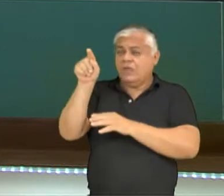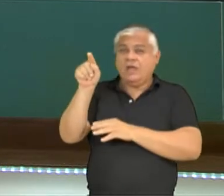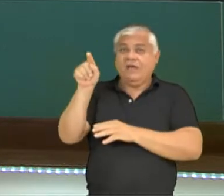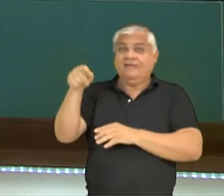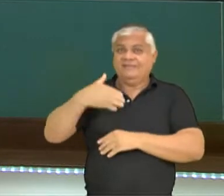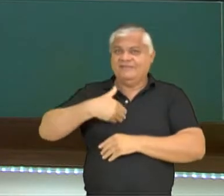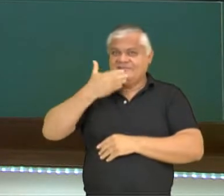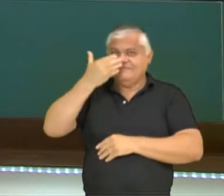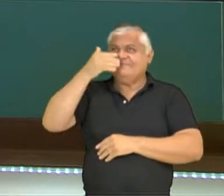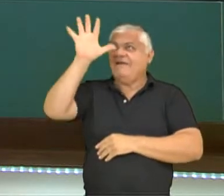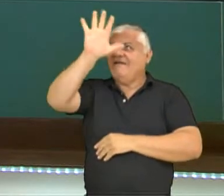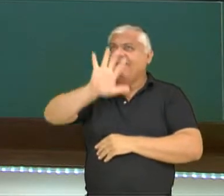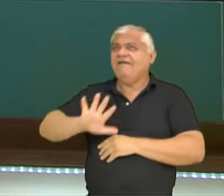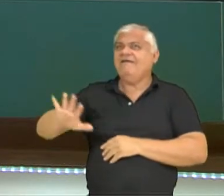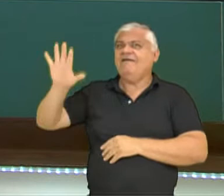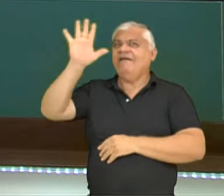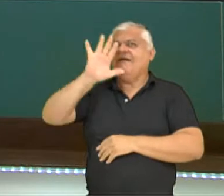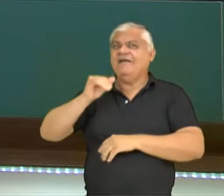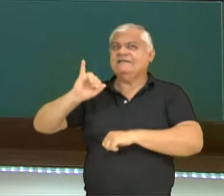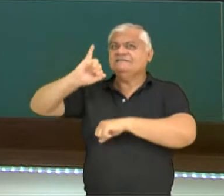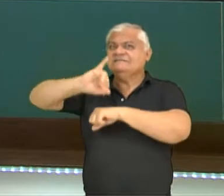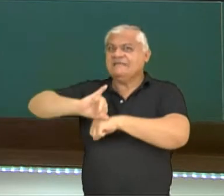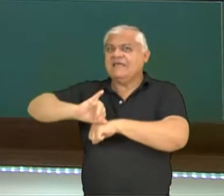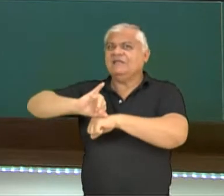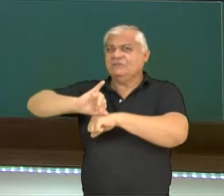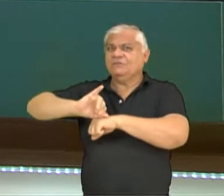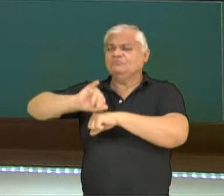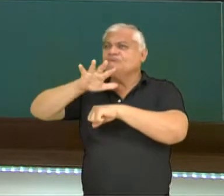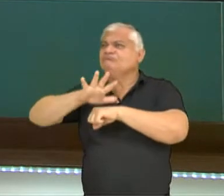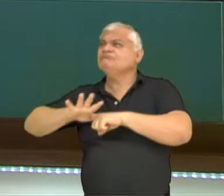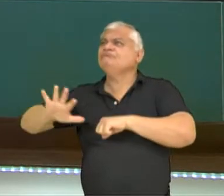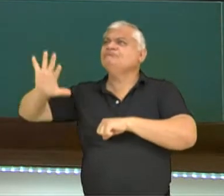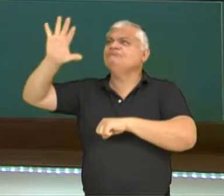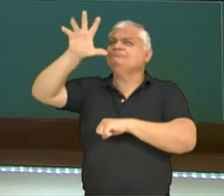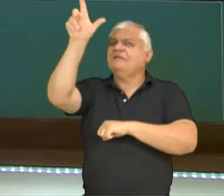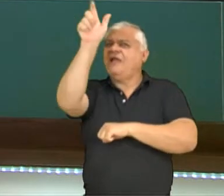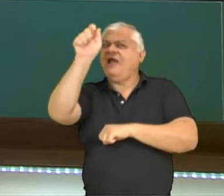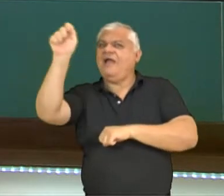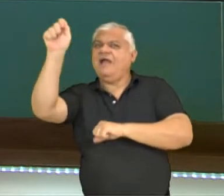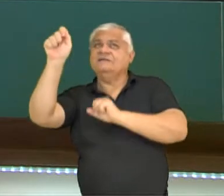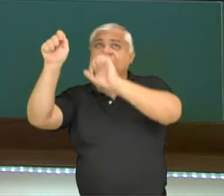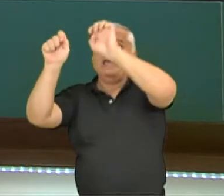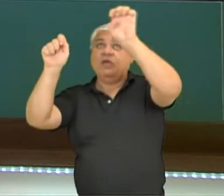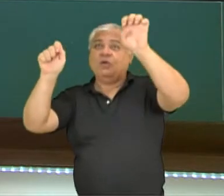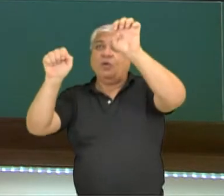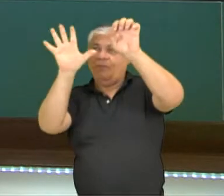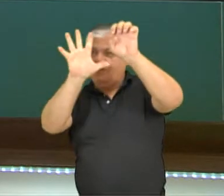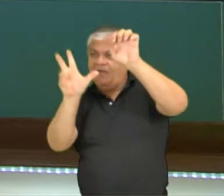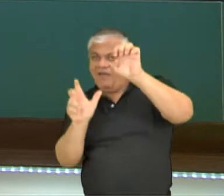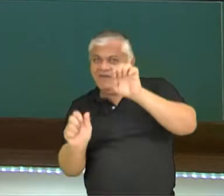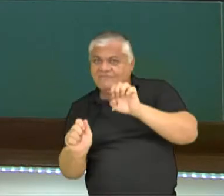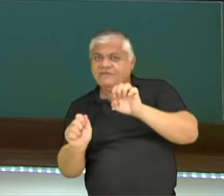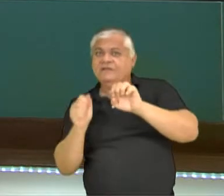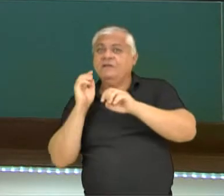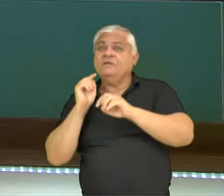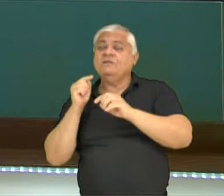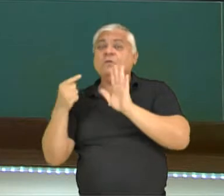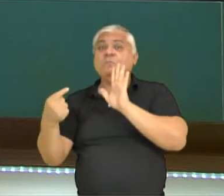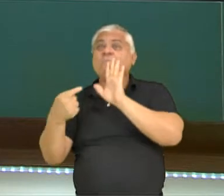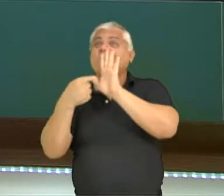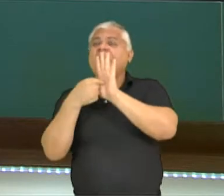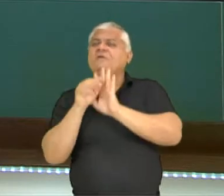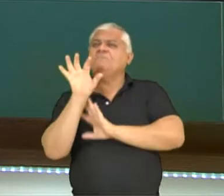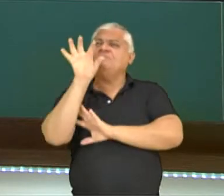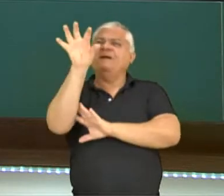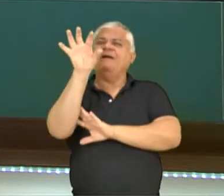parte intermediária, uma parte central em toda a questão Ásia, Europa e África, nós temos o Iraque como o